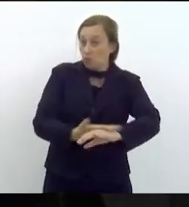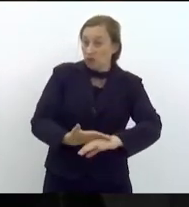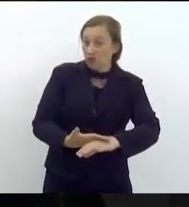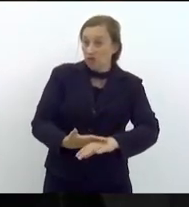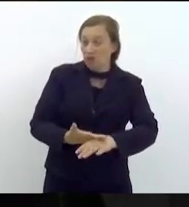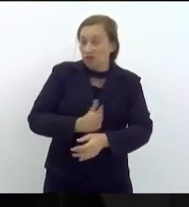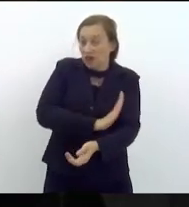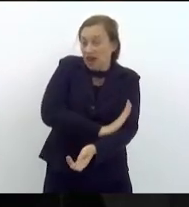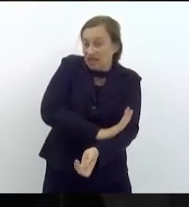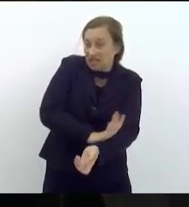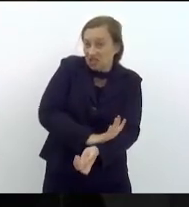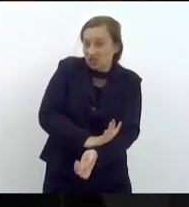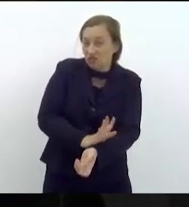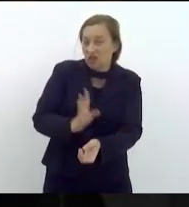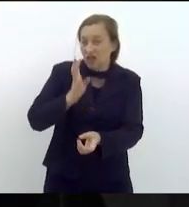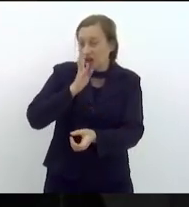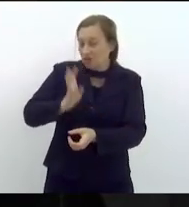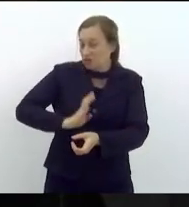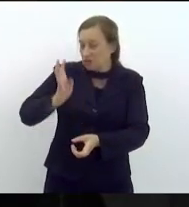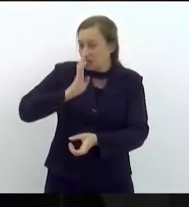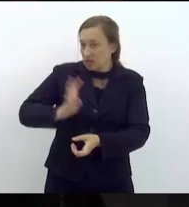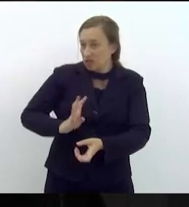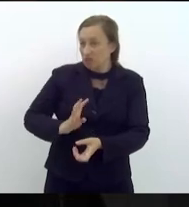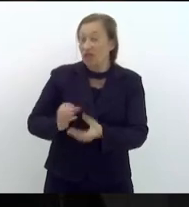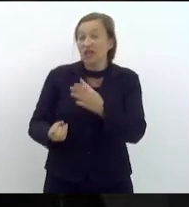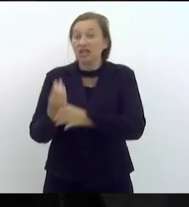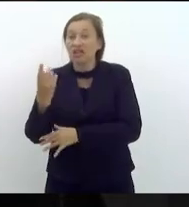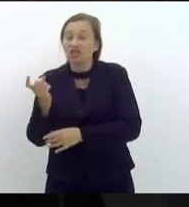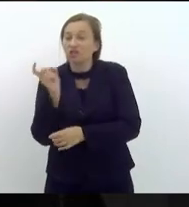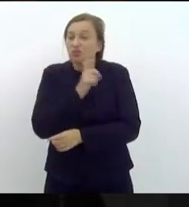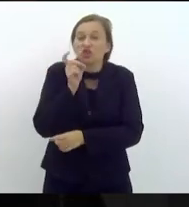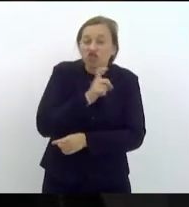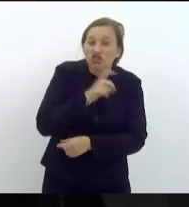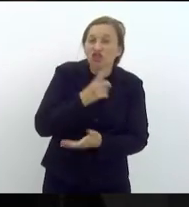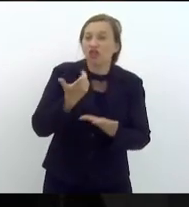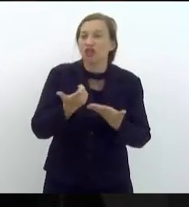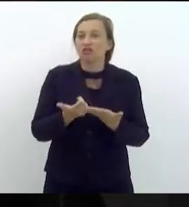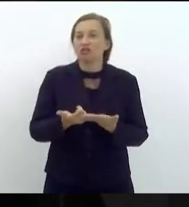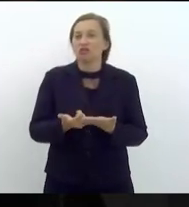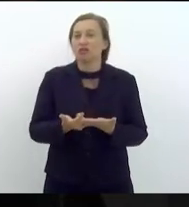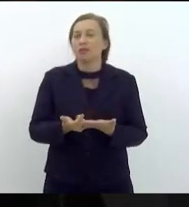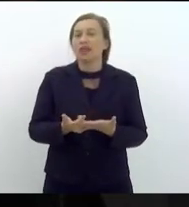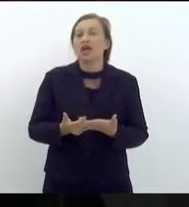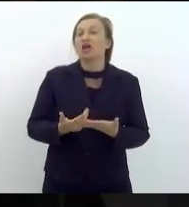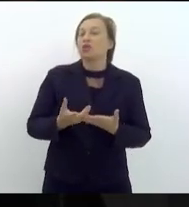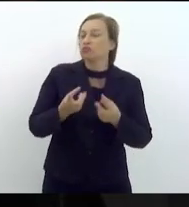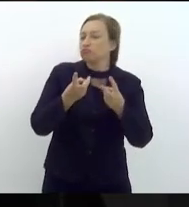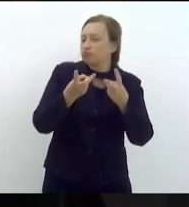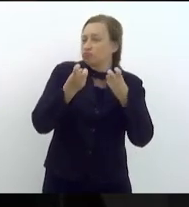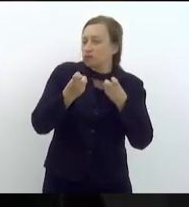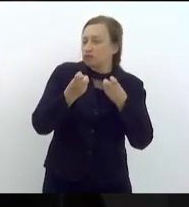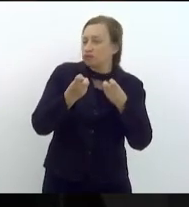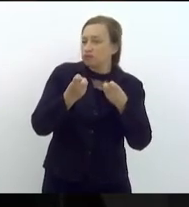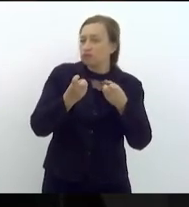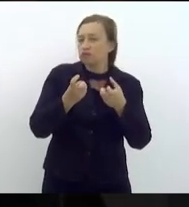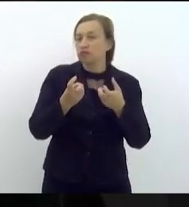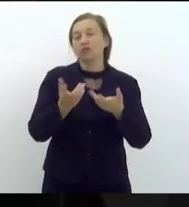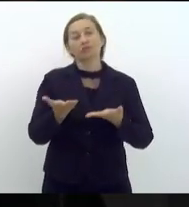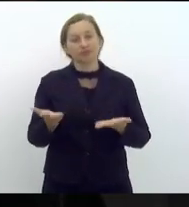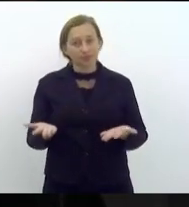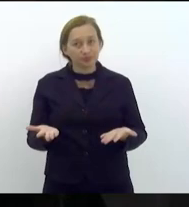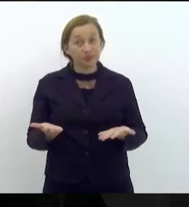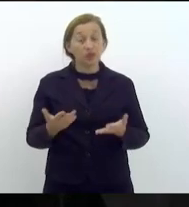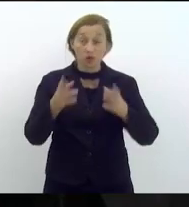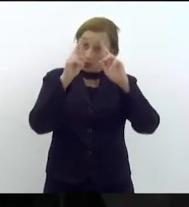nos acusam o tempo inteiro de racismo criando mentiras criando falácias o que eu percebo e aqui